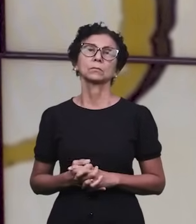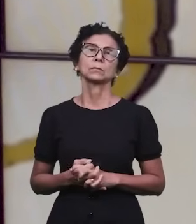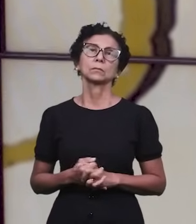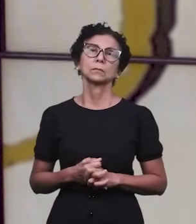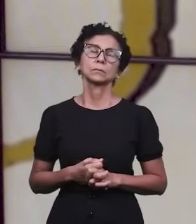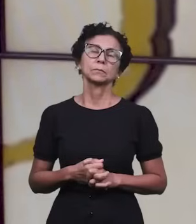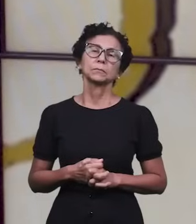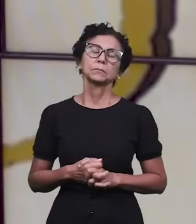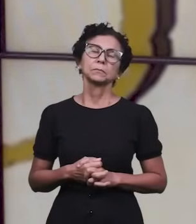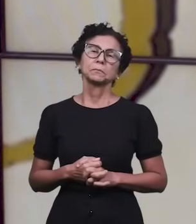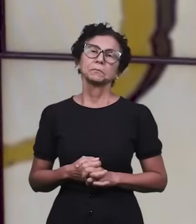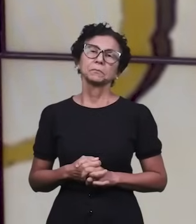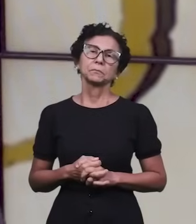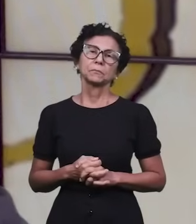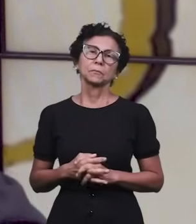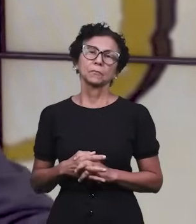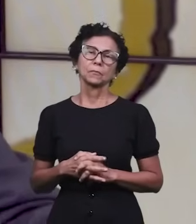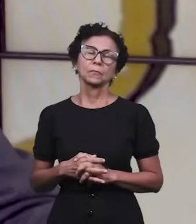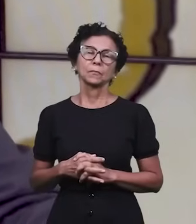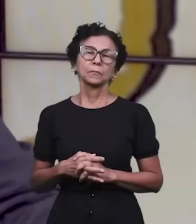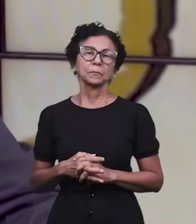uma certa dificuldade às vezes.